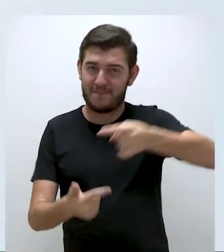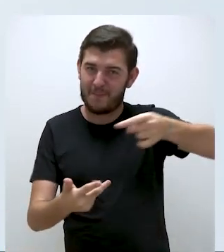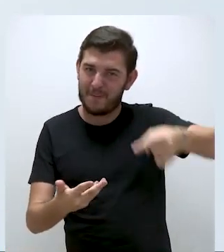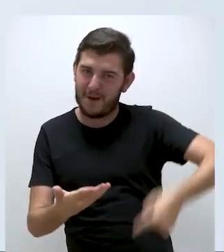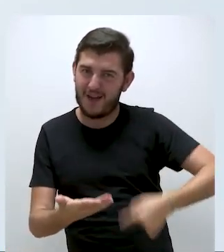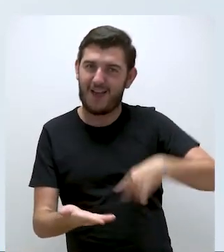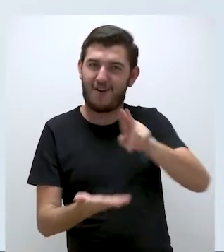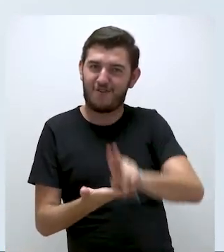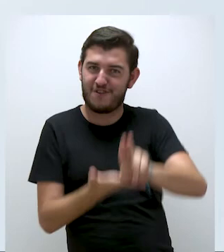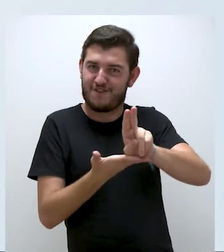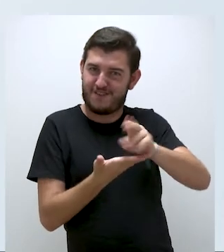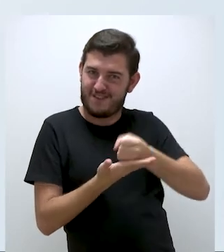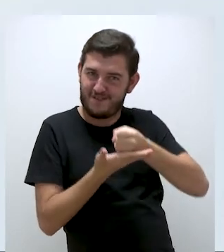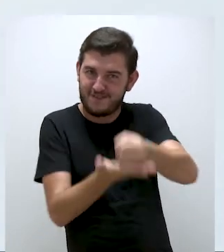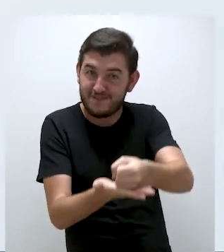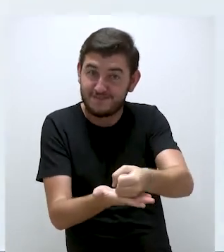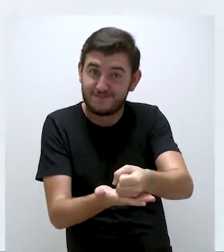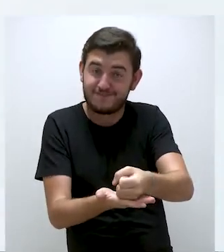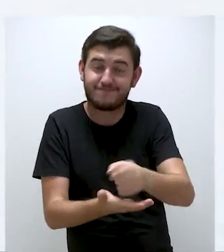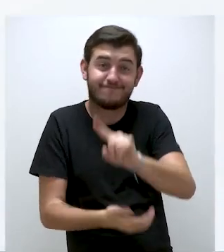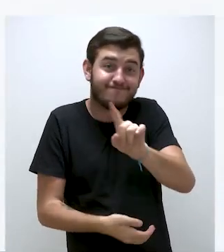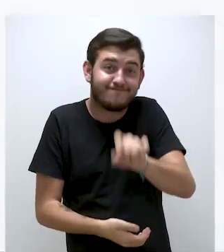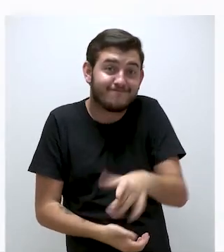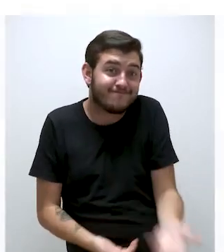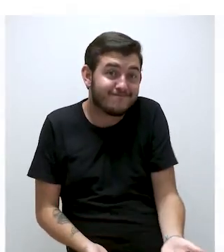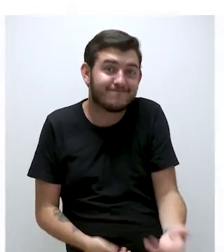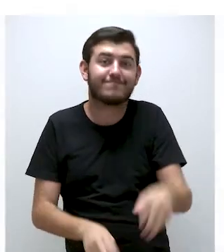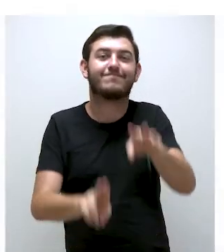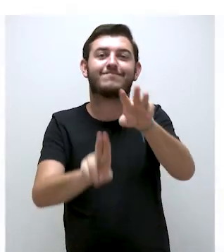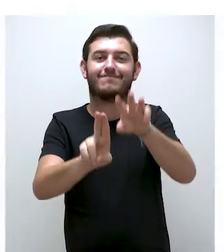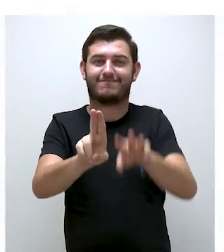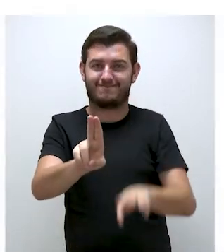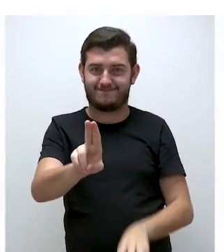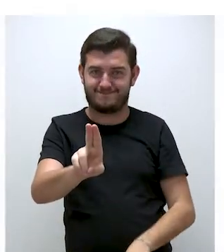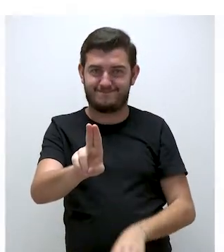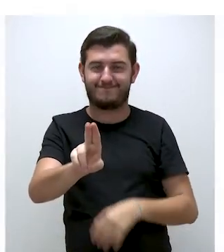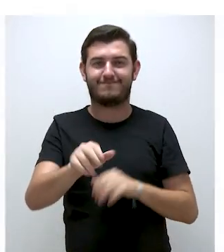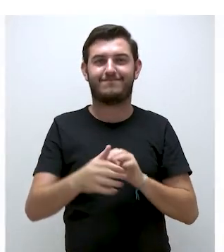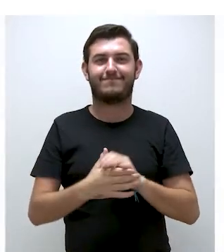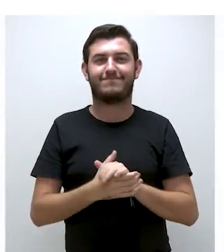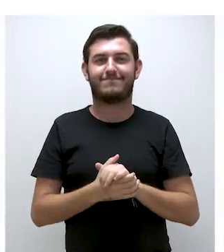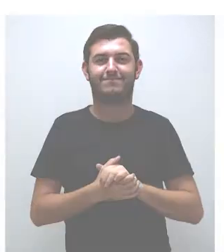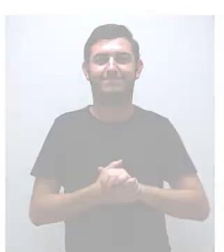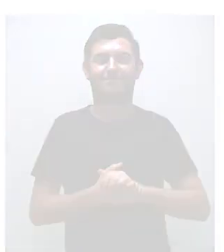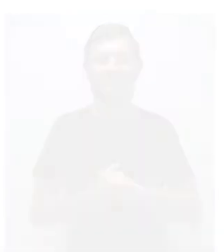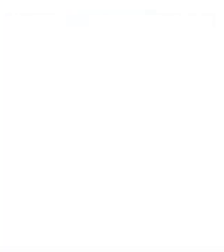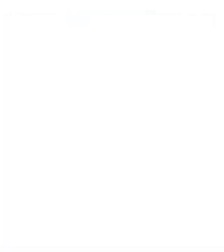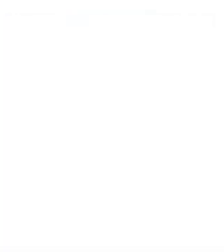sua universidade tem a oferecer? Universidade Católica de Brasília.